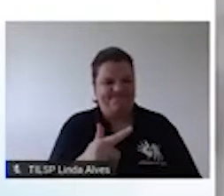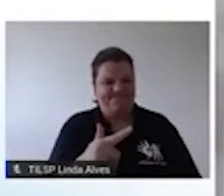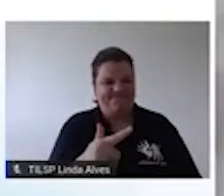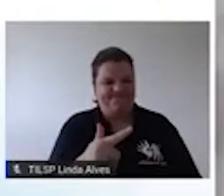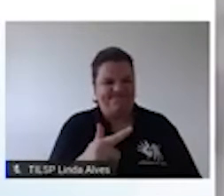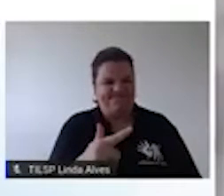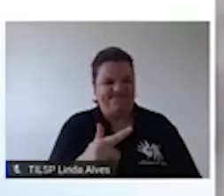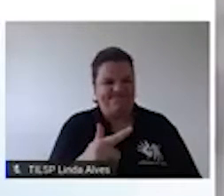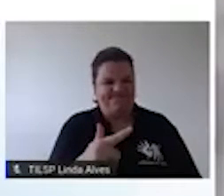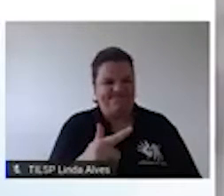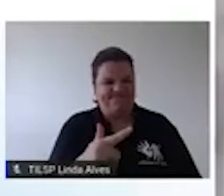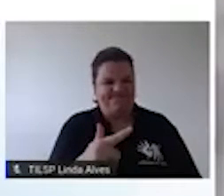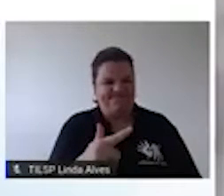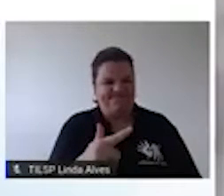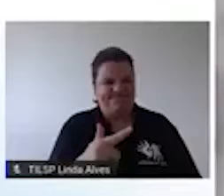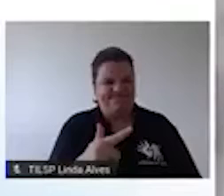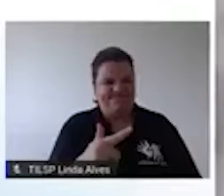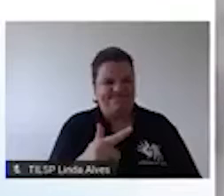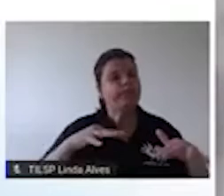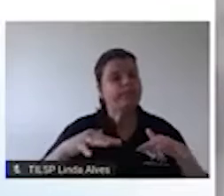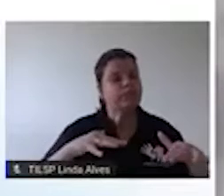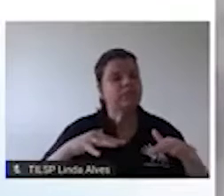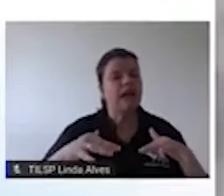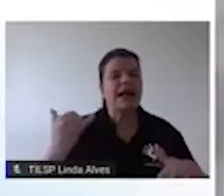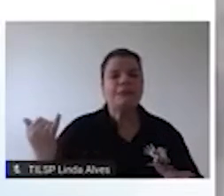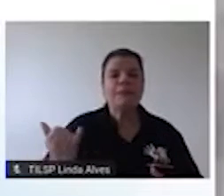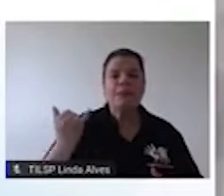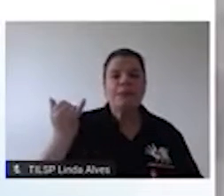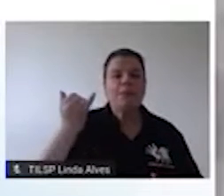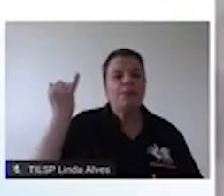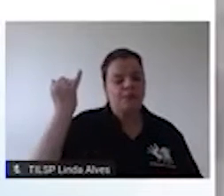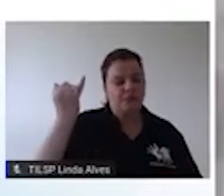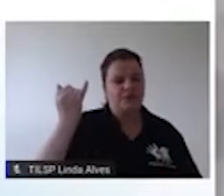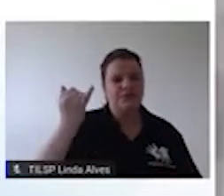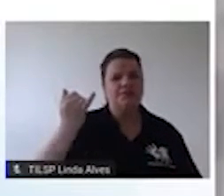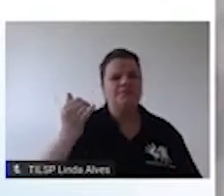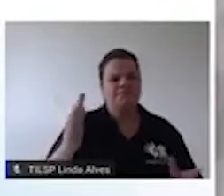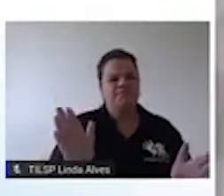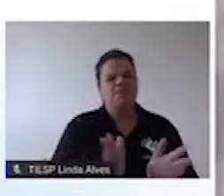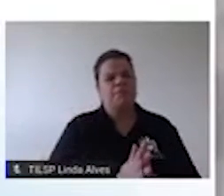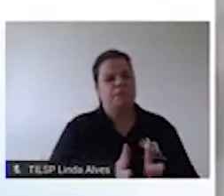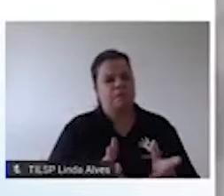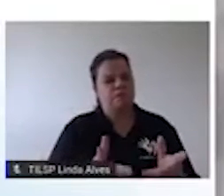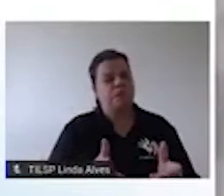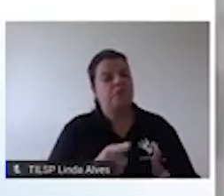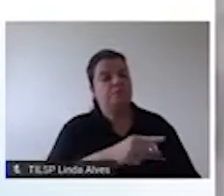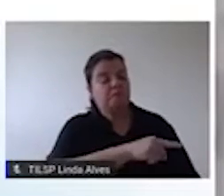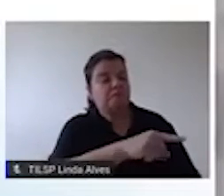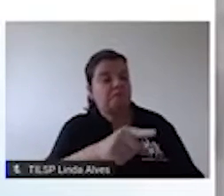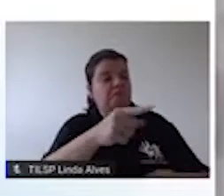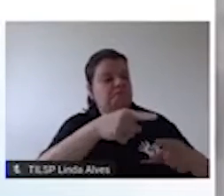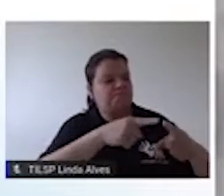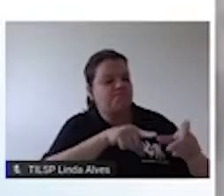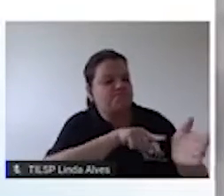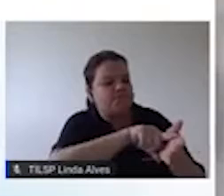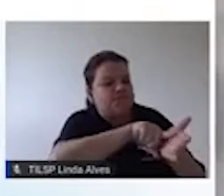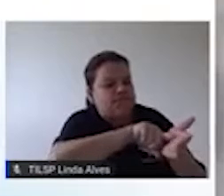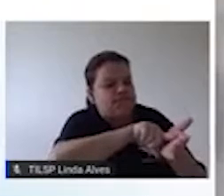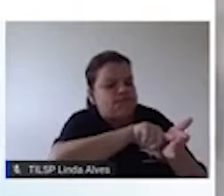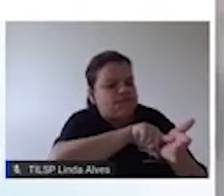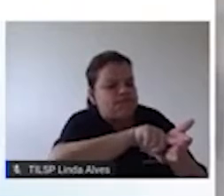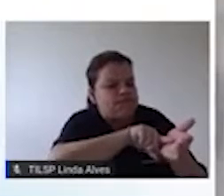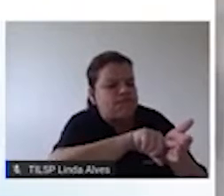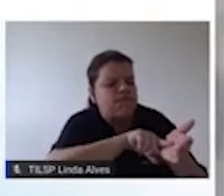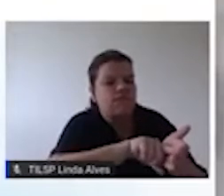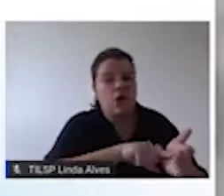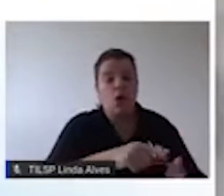Mas houve uma mobilização muito importante e extraordinariamente bem sucedida quando, em menos de um